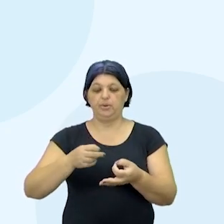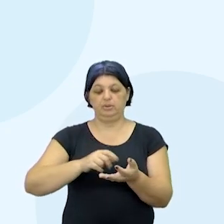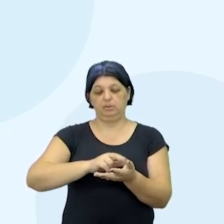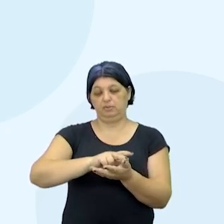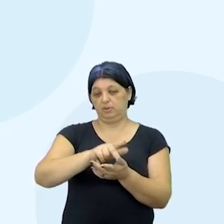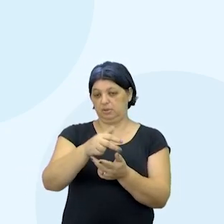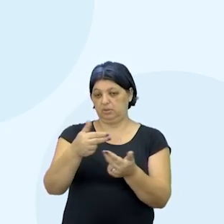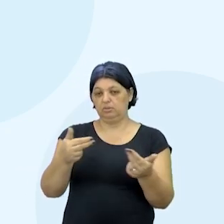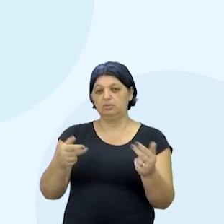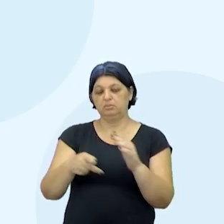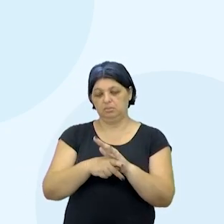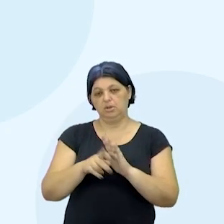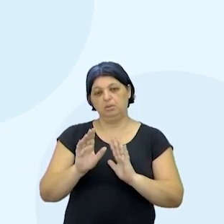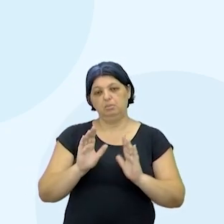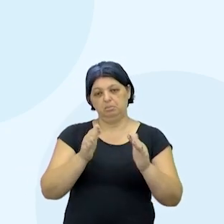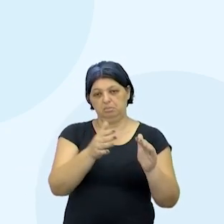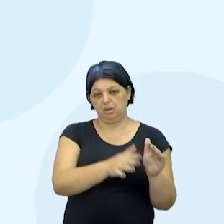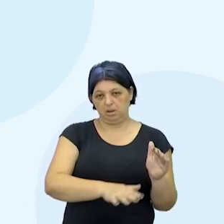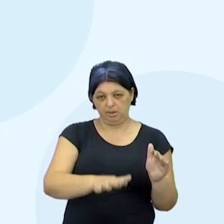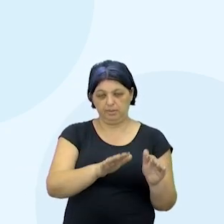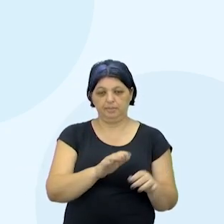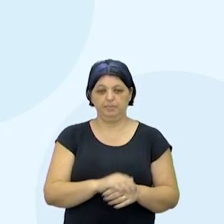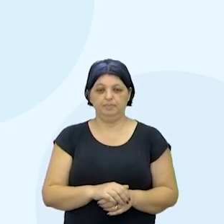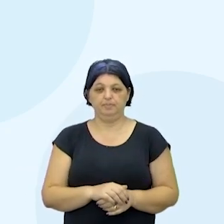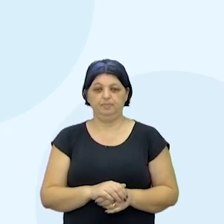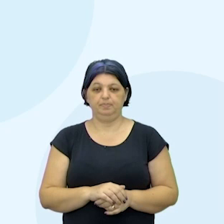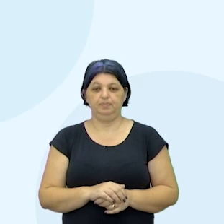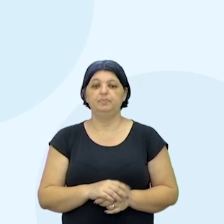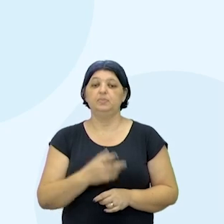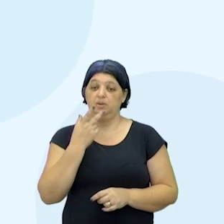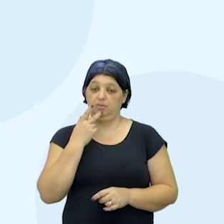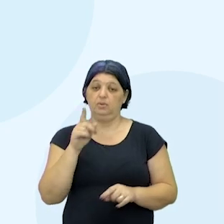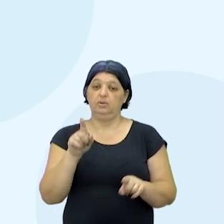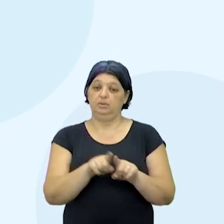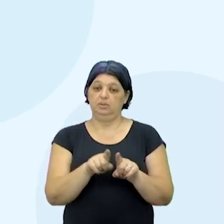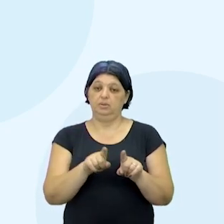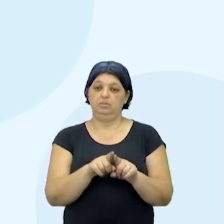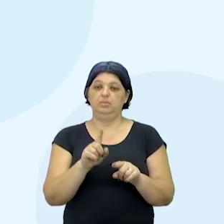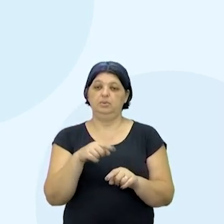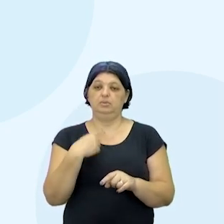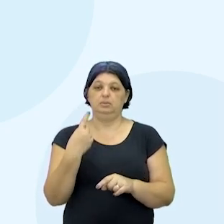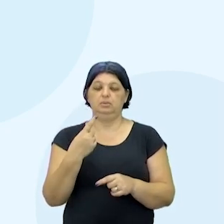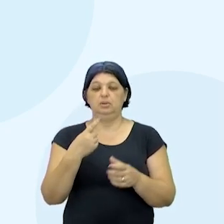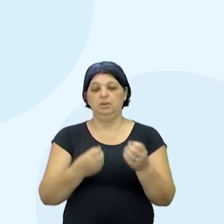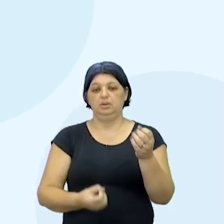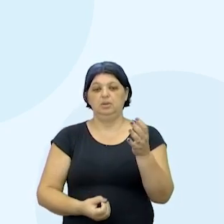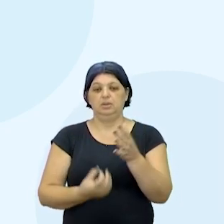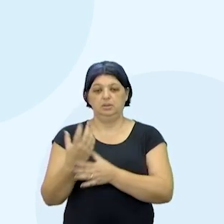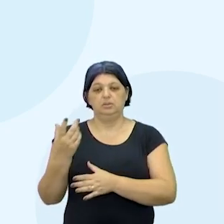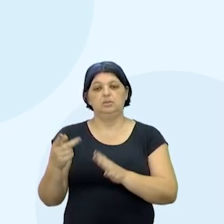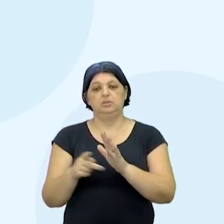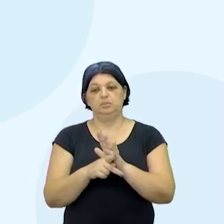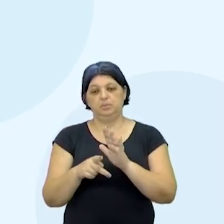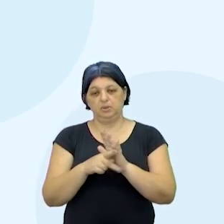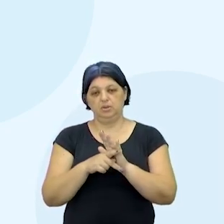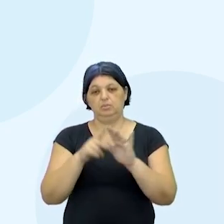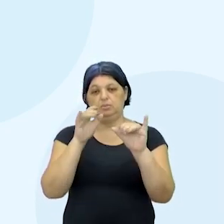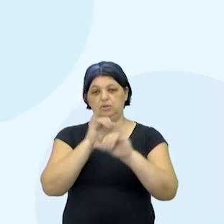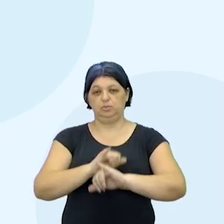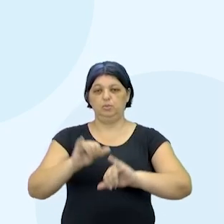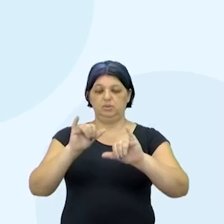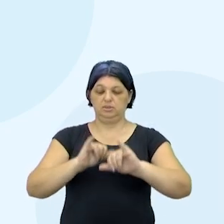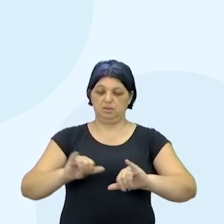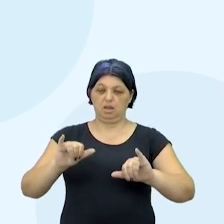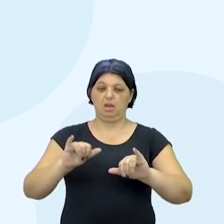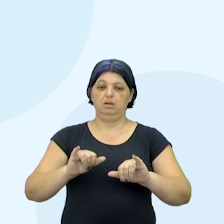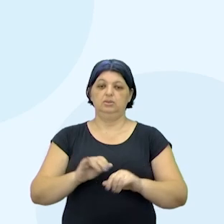determinada modalidade. O nosso, eu já falo dele, vamos lá, criação e comunicação publicitária, que é o 4, é onde a gente vai ter